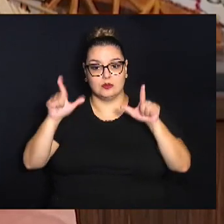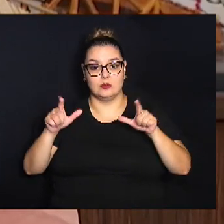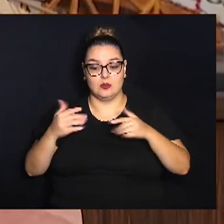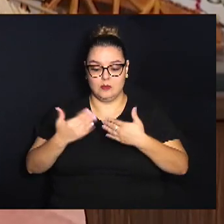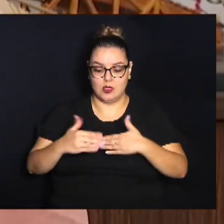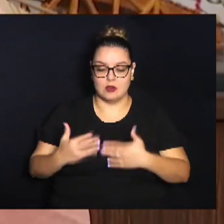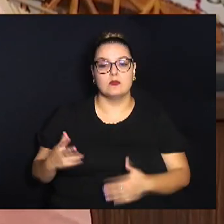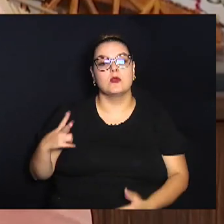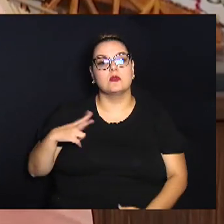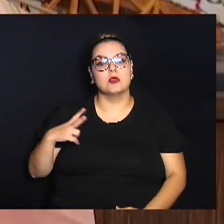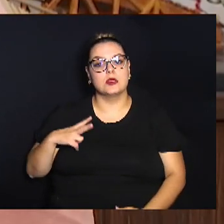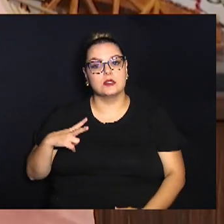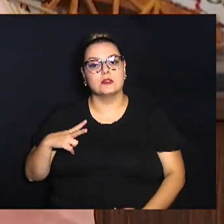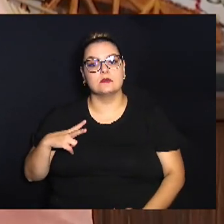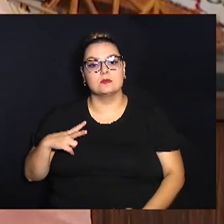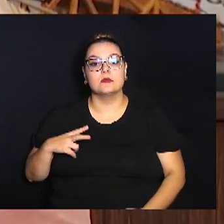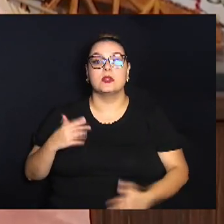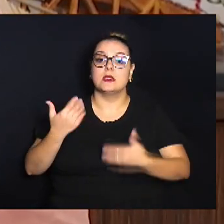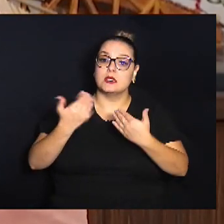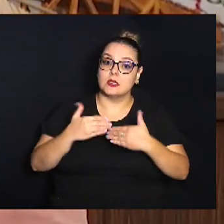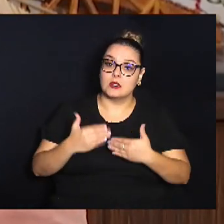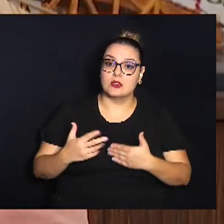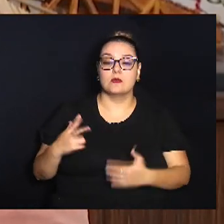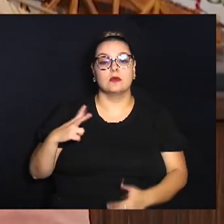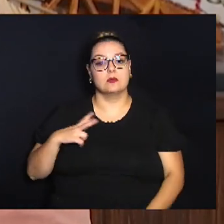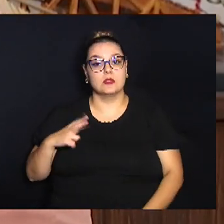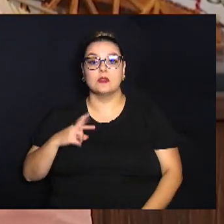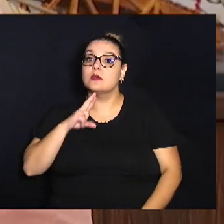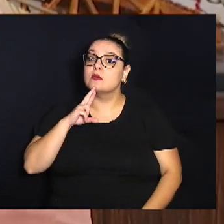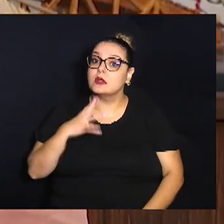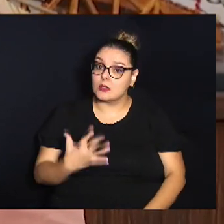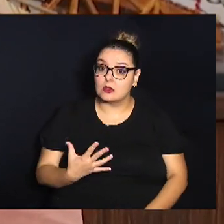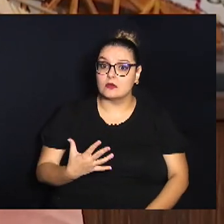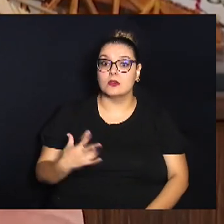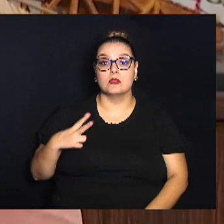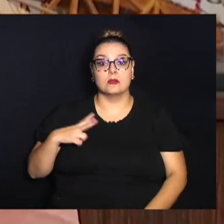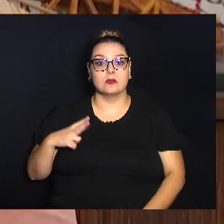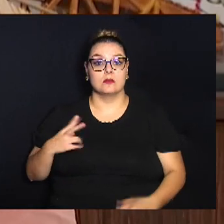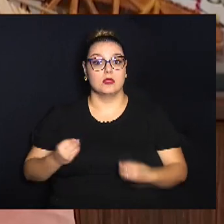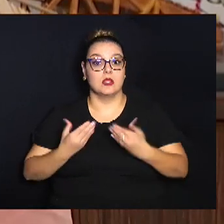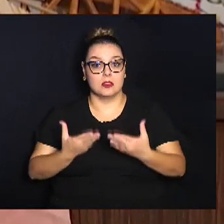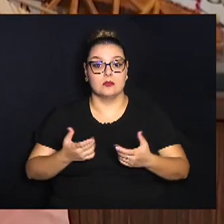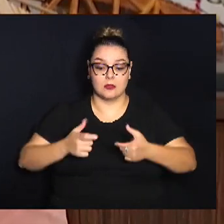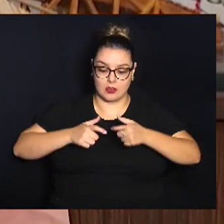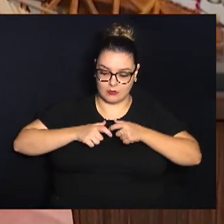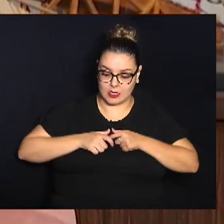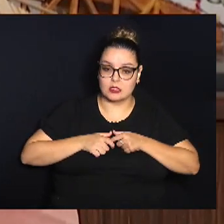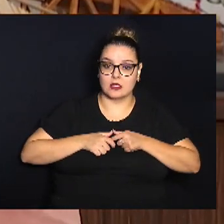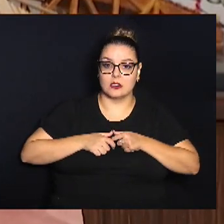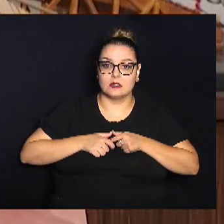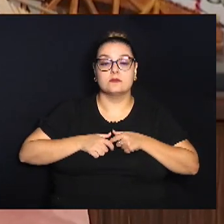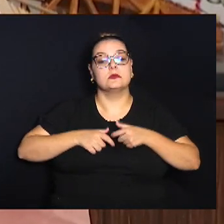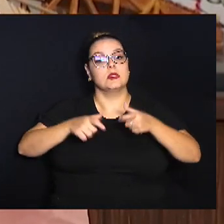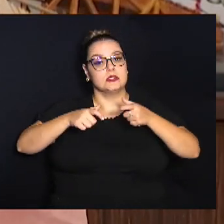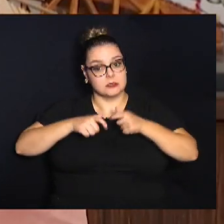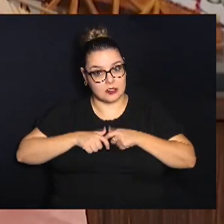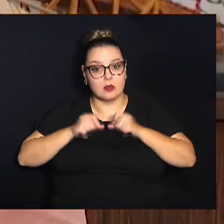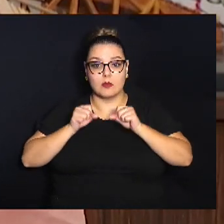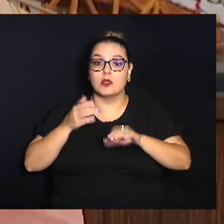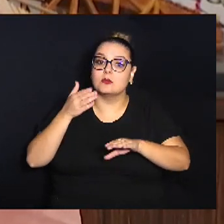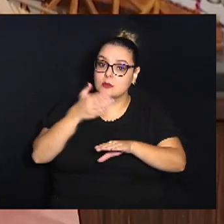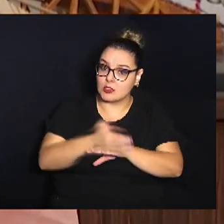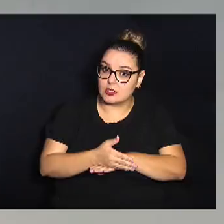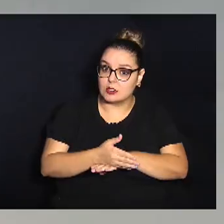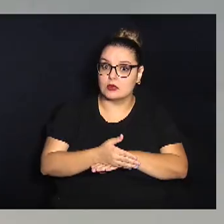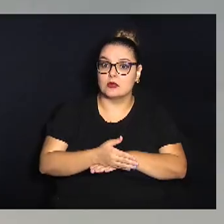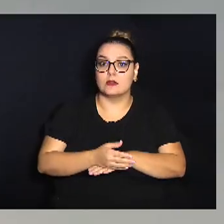individual, tá certo? E essa prova individual, o resultado dessa prova individual que dá para eles medalhas, e essas medalhas podem participar do edital